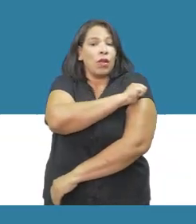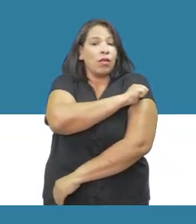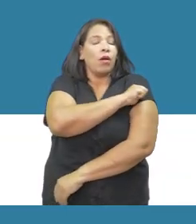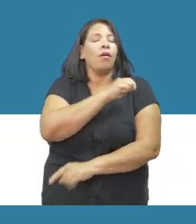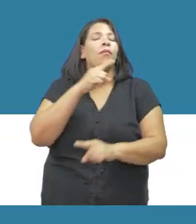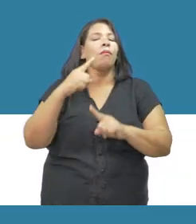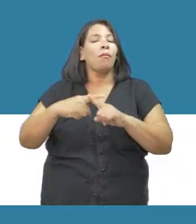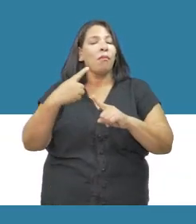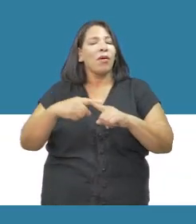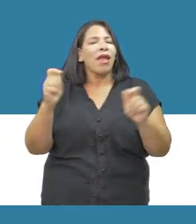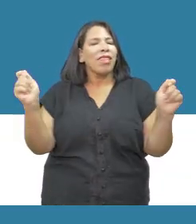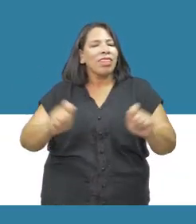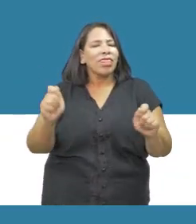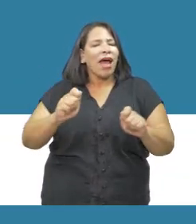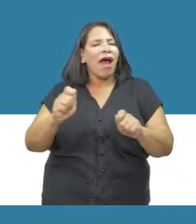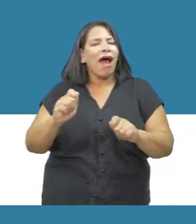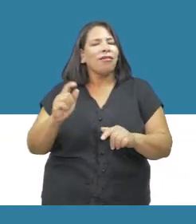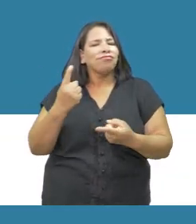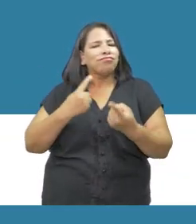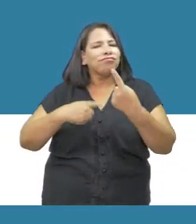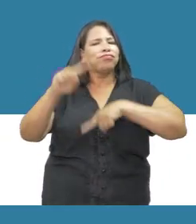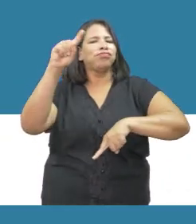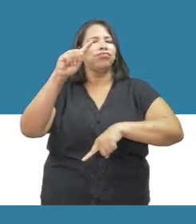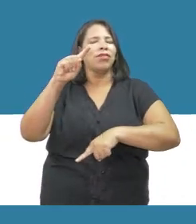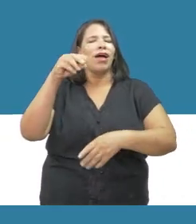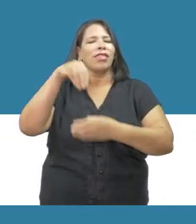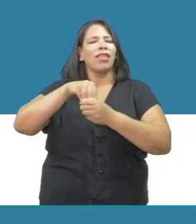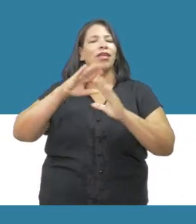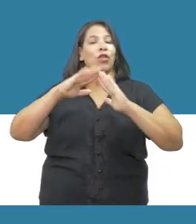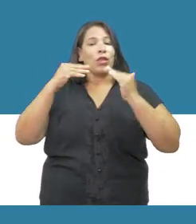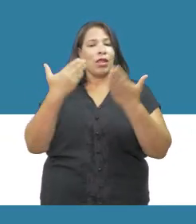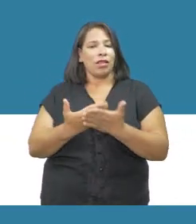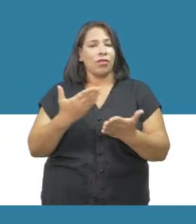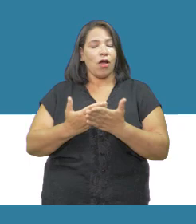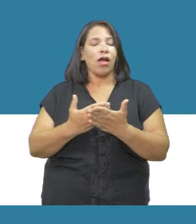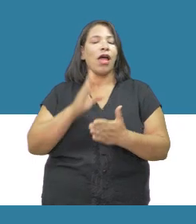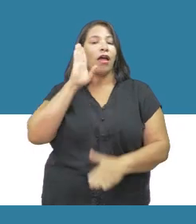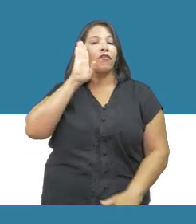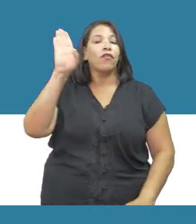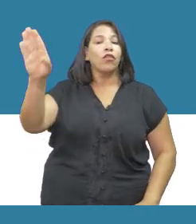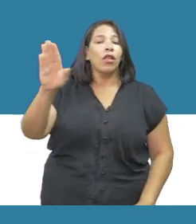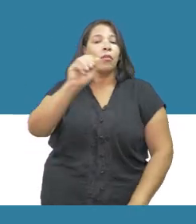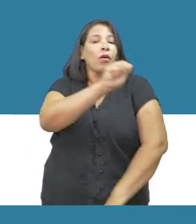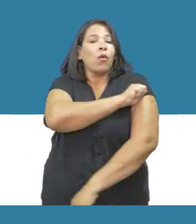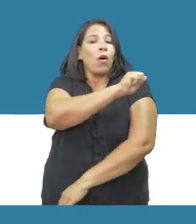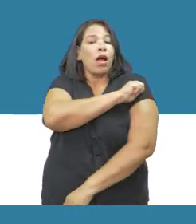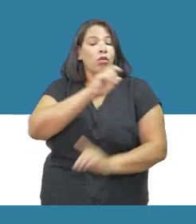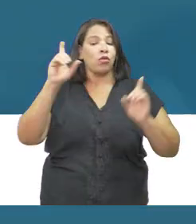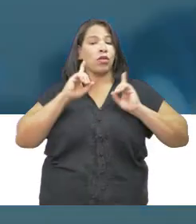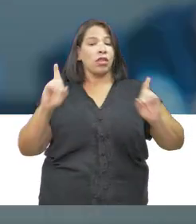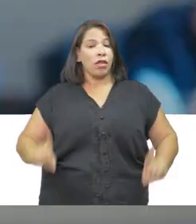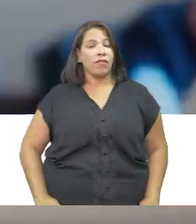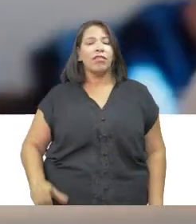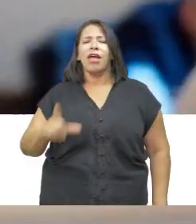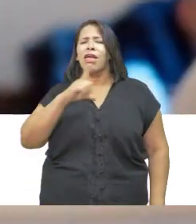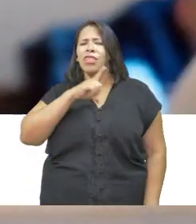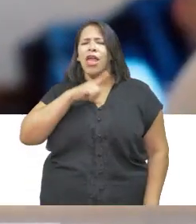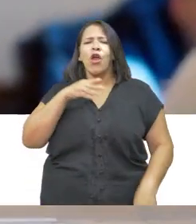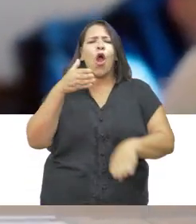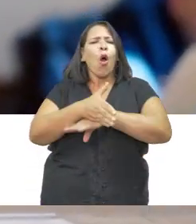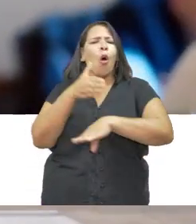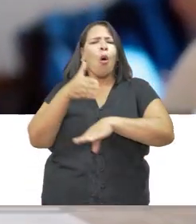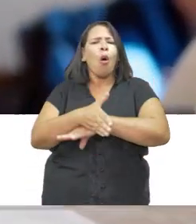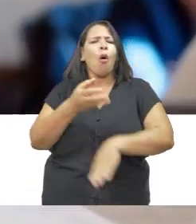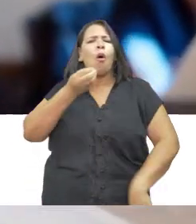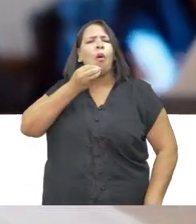pois contribuem para o sucesso acadêmico deles. Elas são fundamentais para que os estudantes com deficiências tenham as mesmas condições